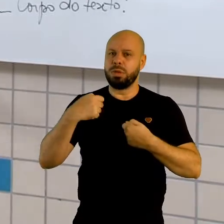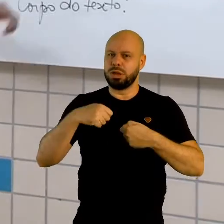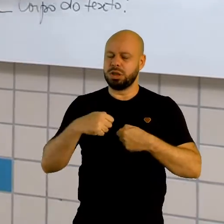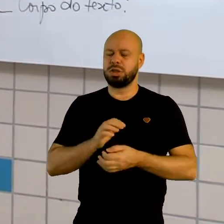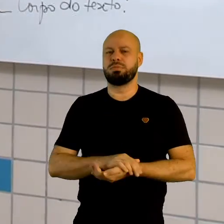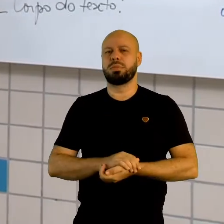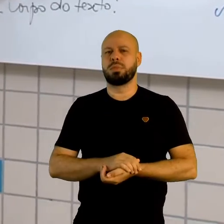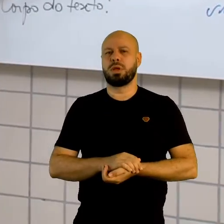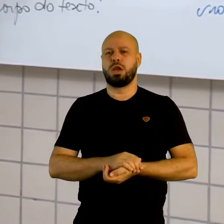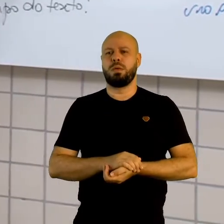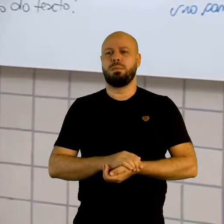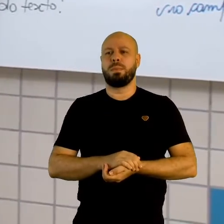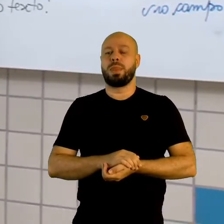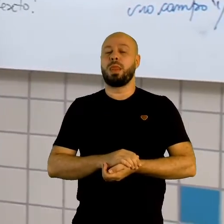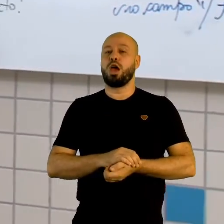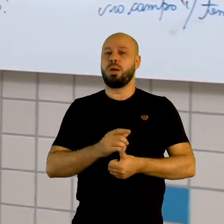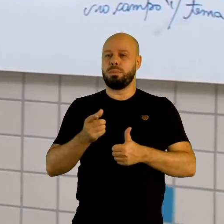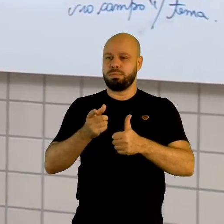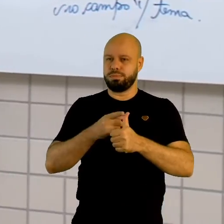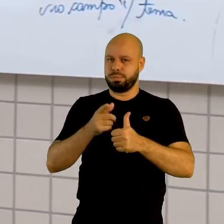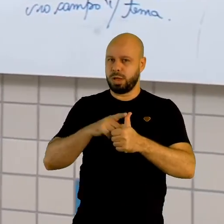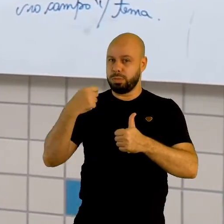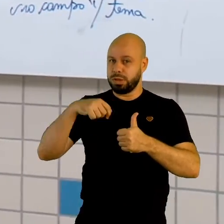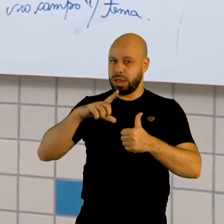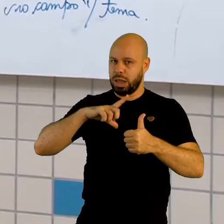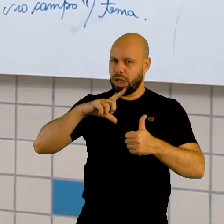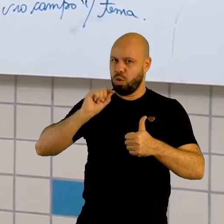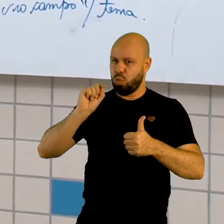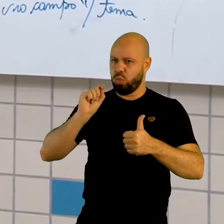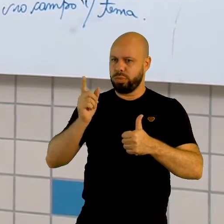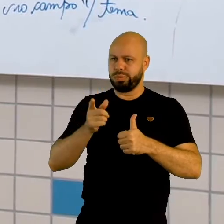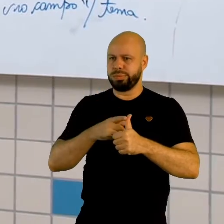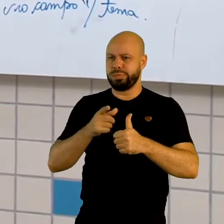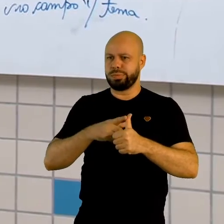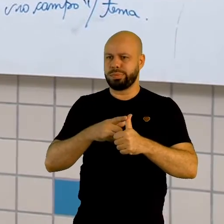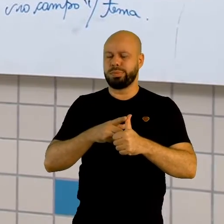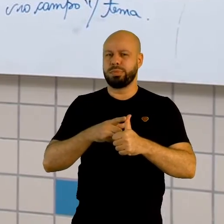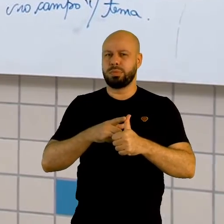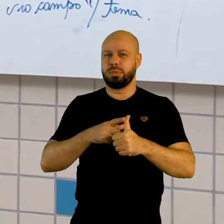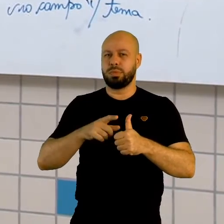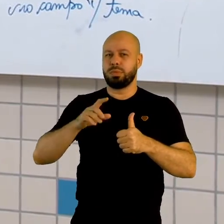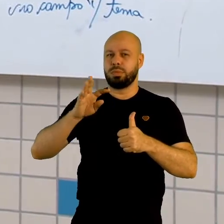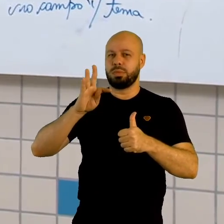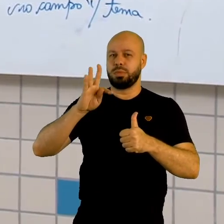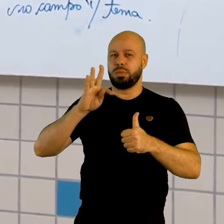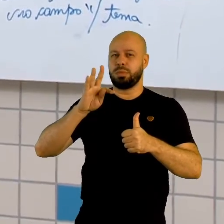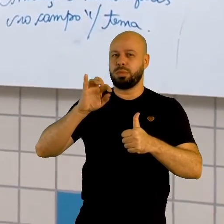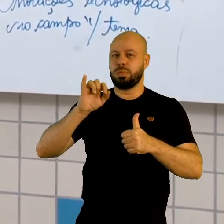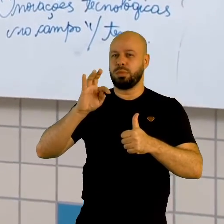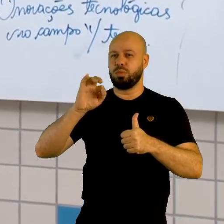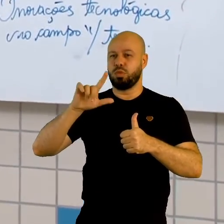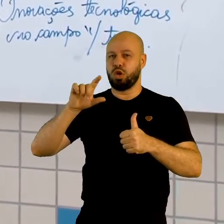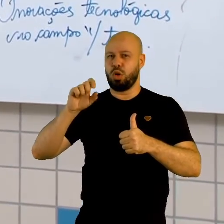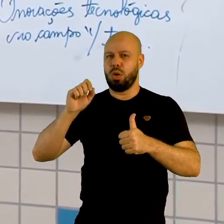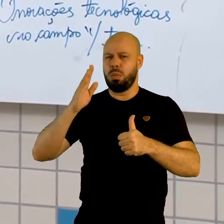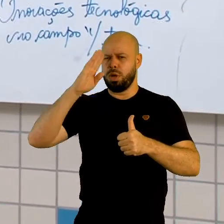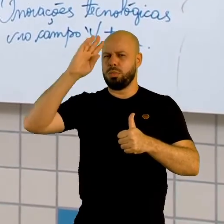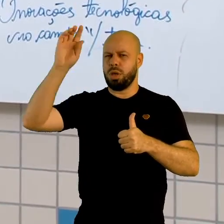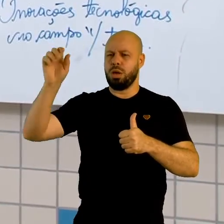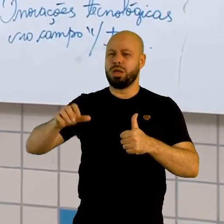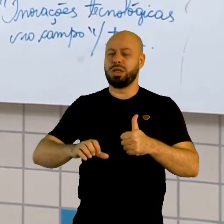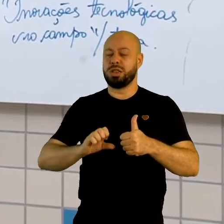partes? Na sua reportagem deve ter o quê? Título principal e